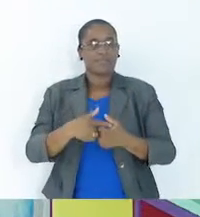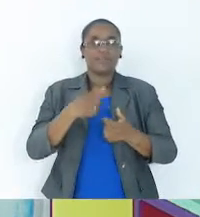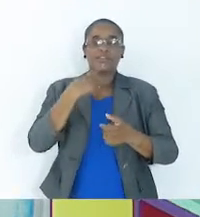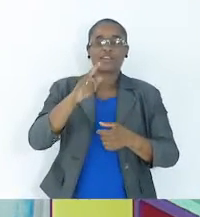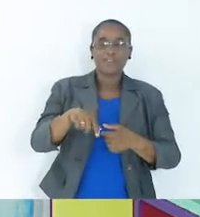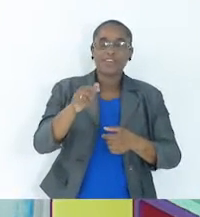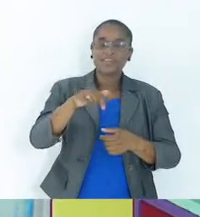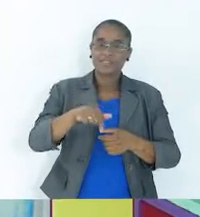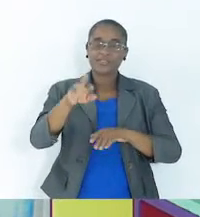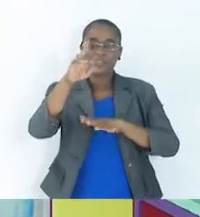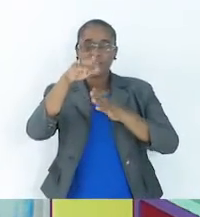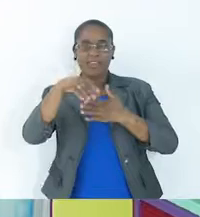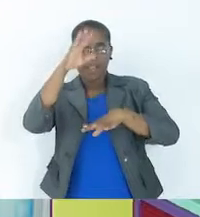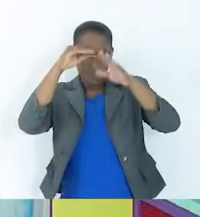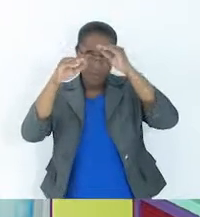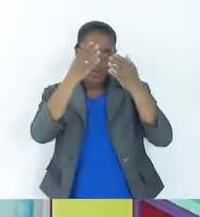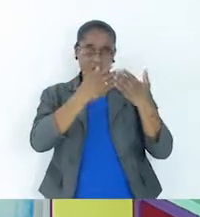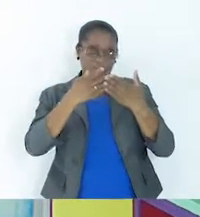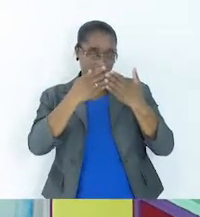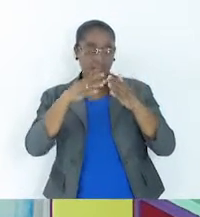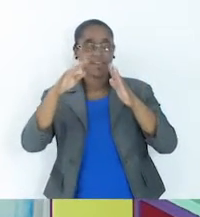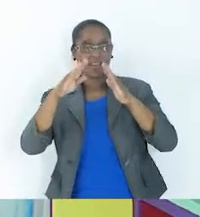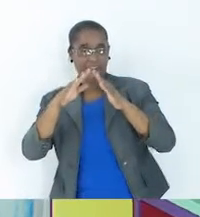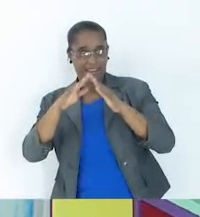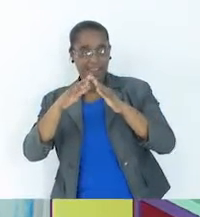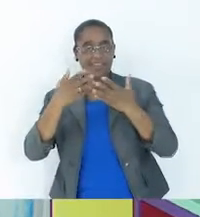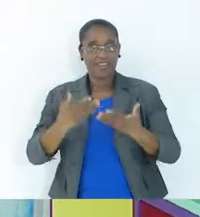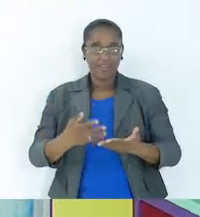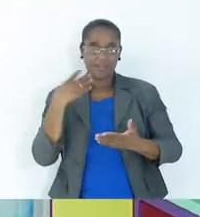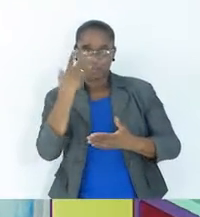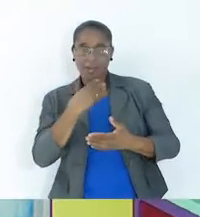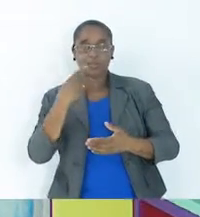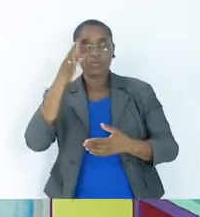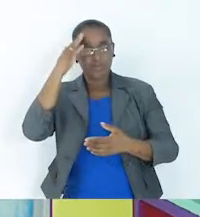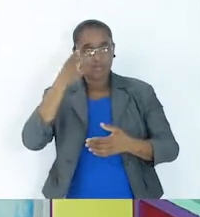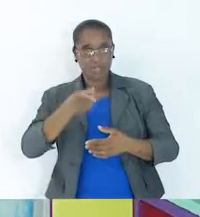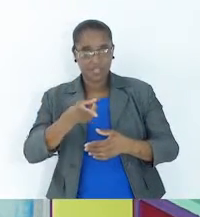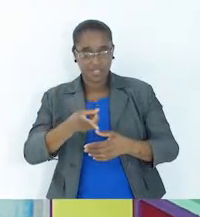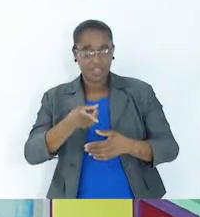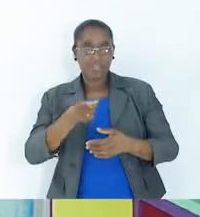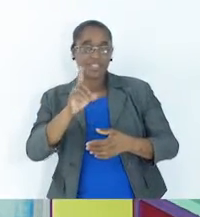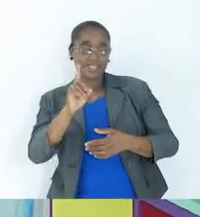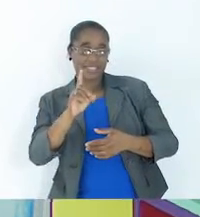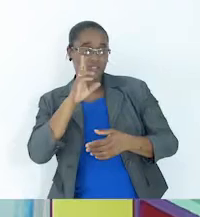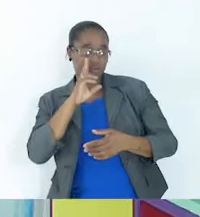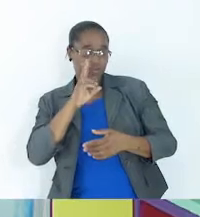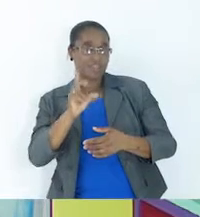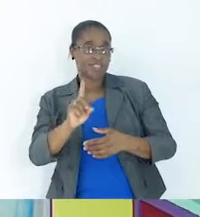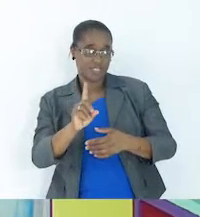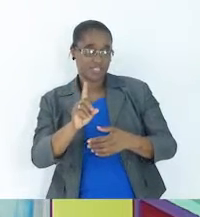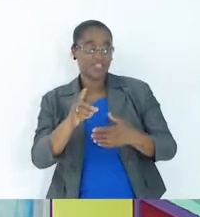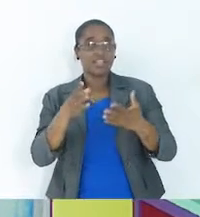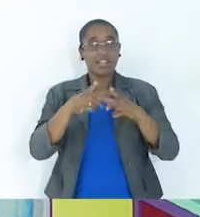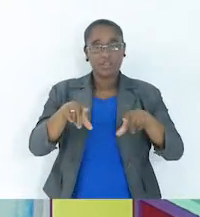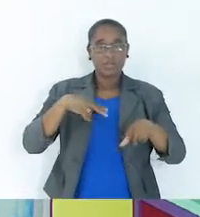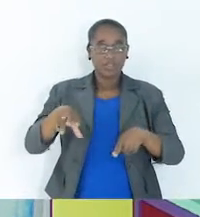volta no Aprender a Estudar em Casa, desta vez para a aula número 6 da língua portuguesa. Não te esqueças que